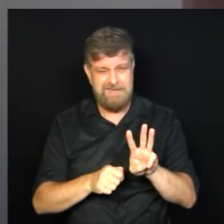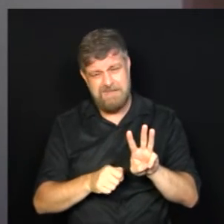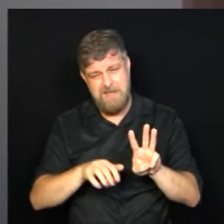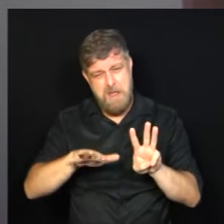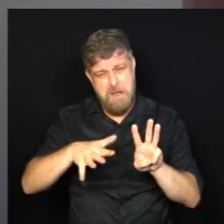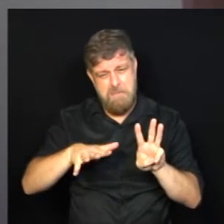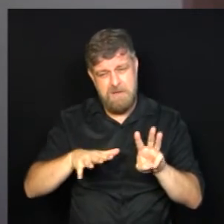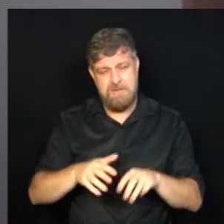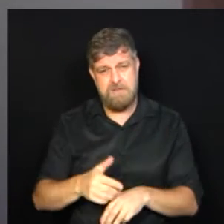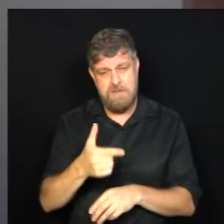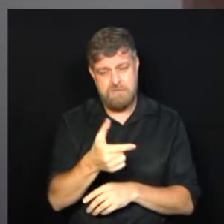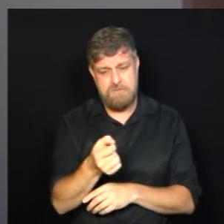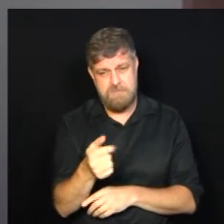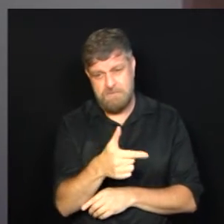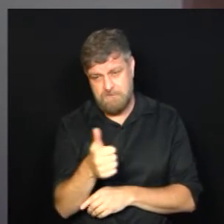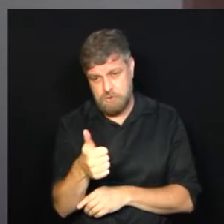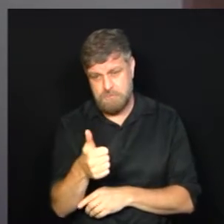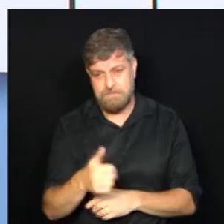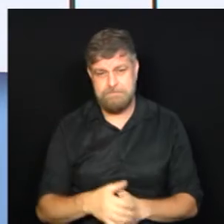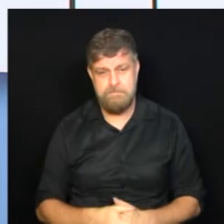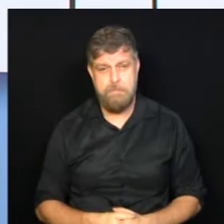de 2021.